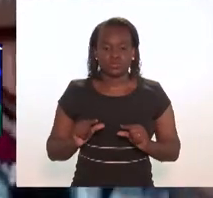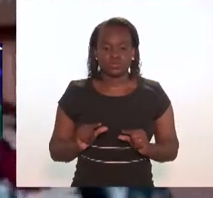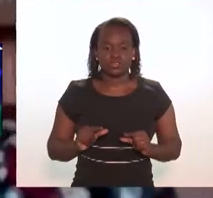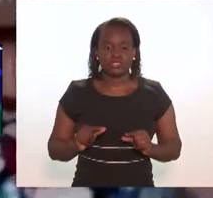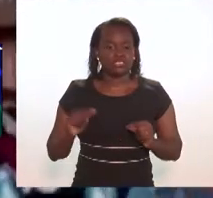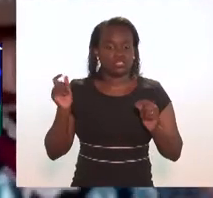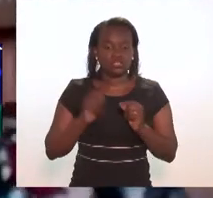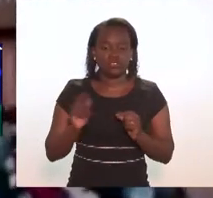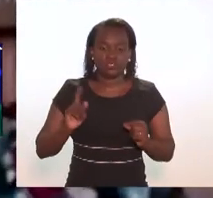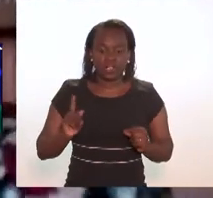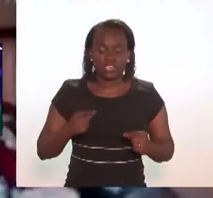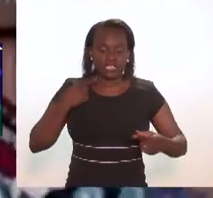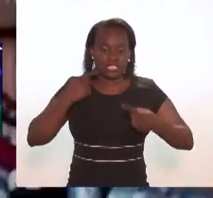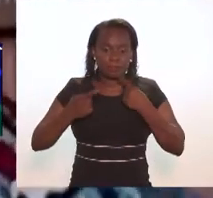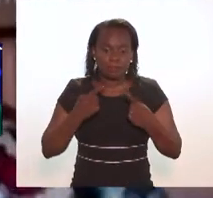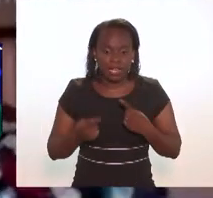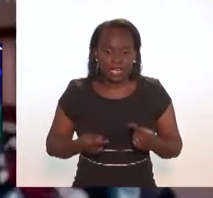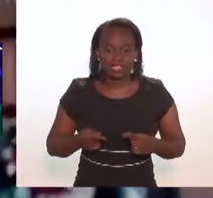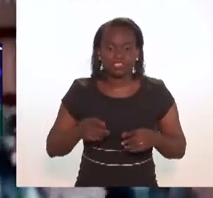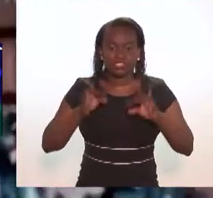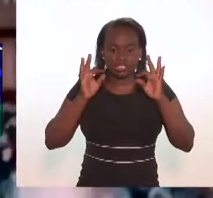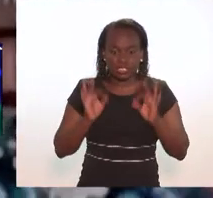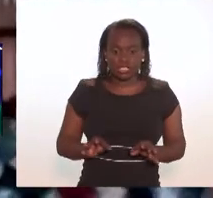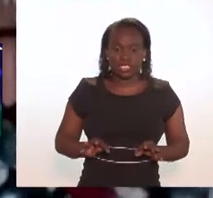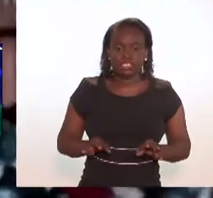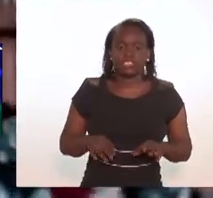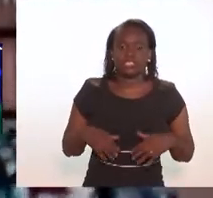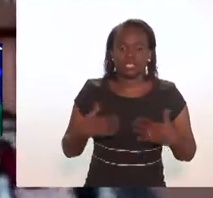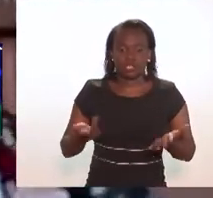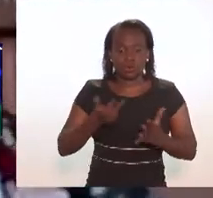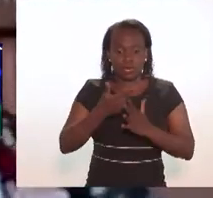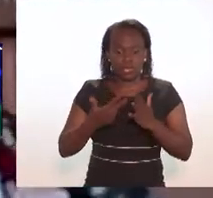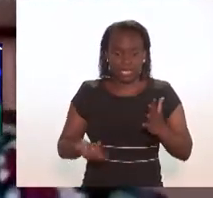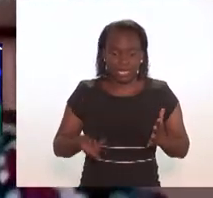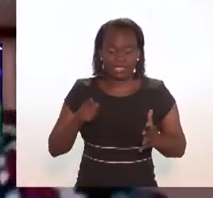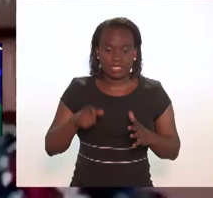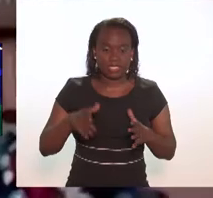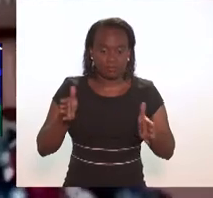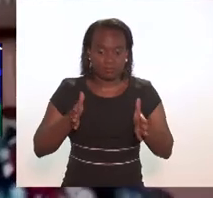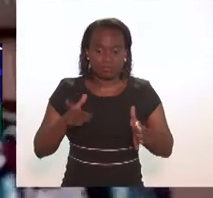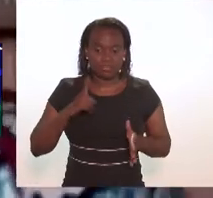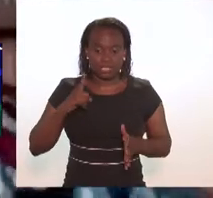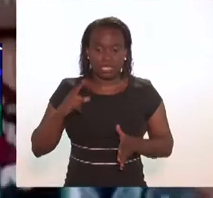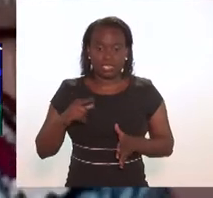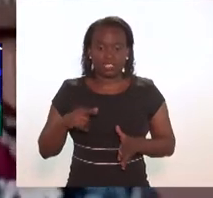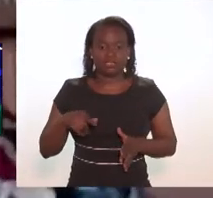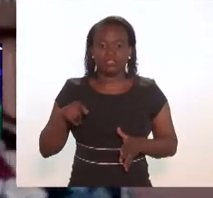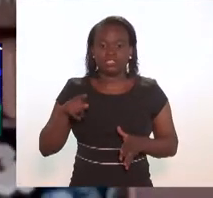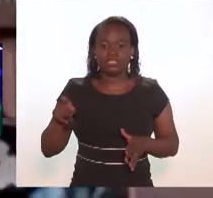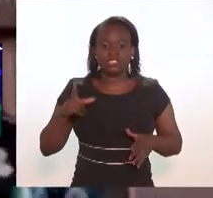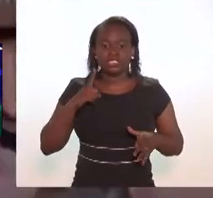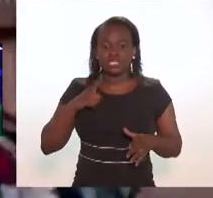não faz um debate qualificado com a qualidade que esse parlamento tem, de dar oportunidade que inúmeras